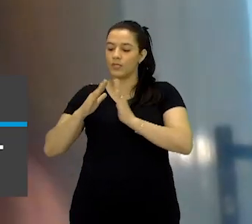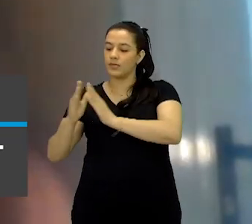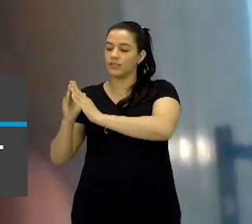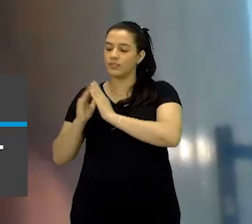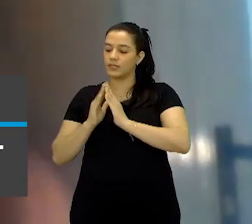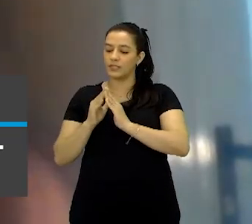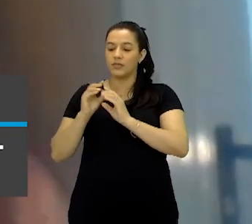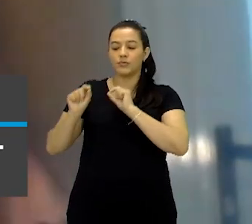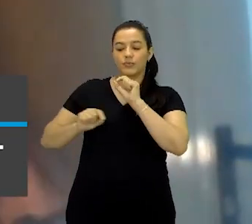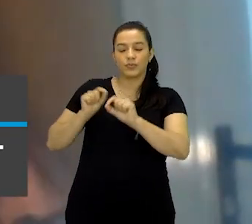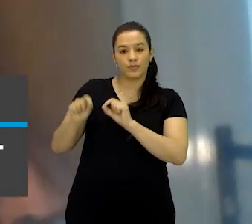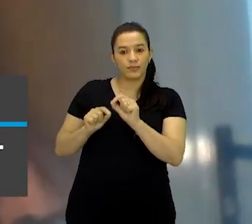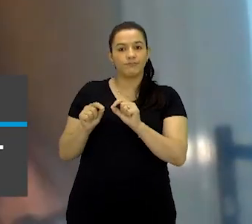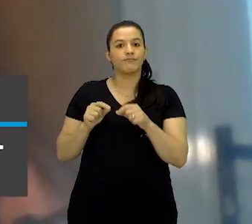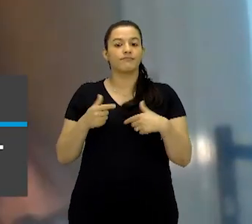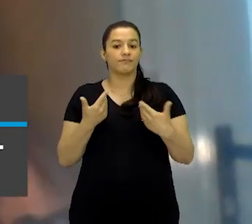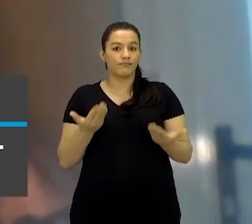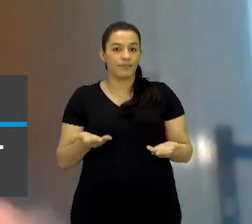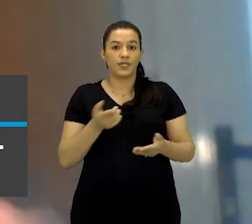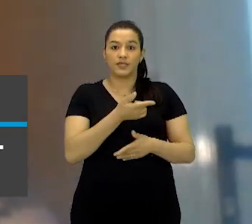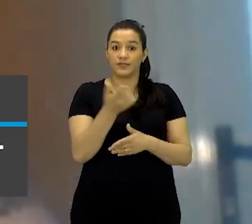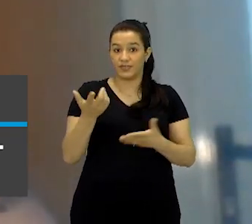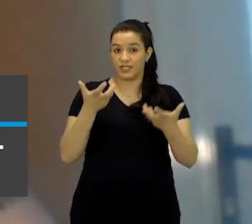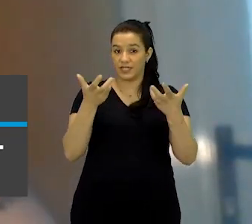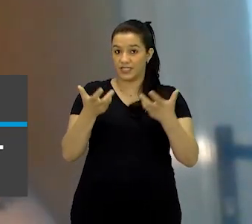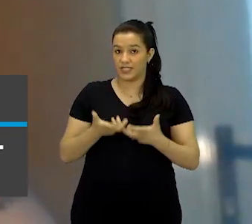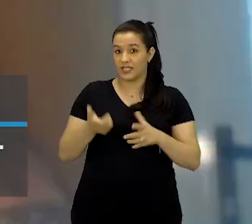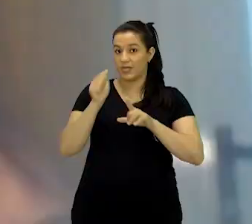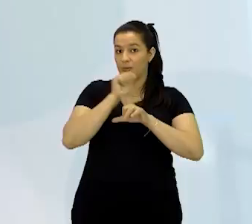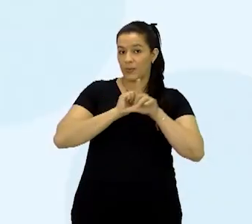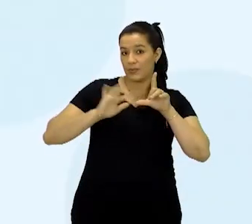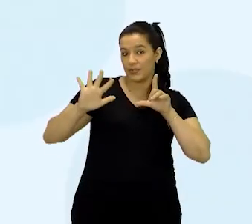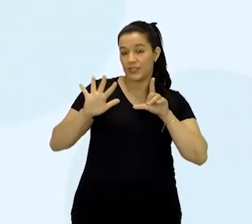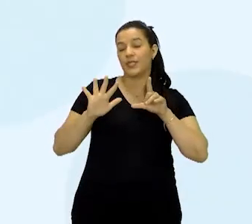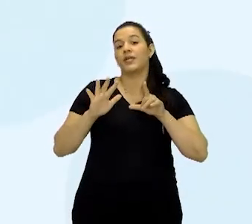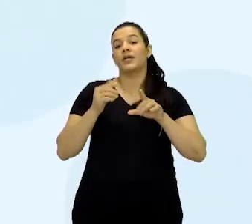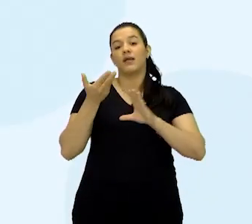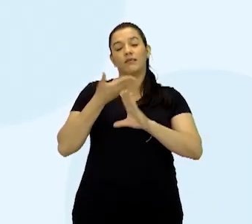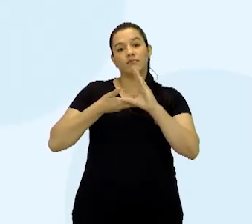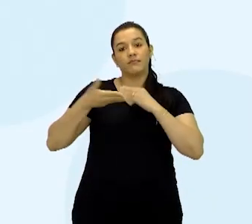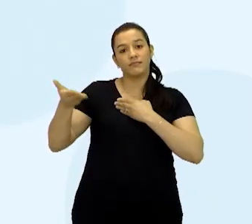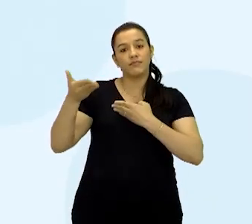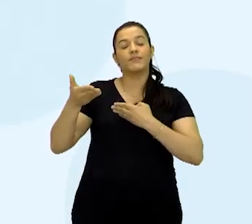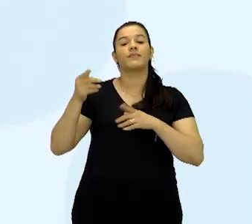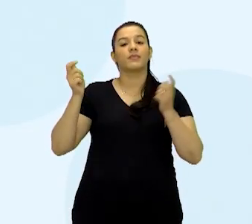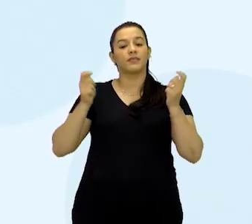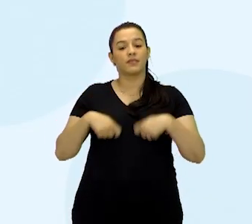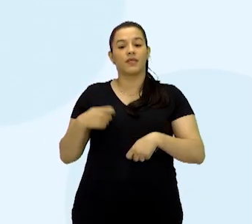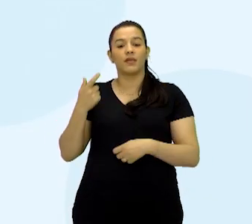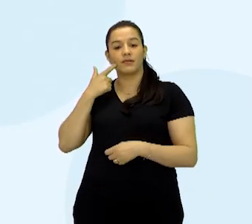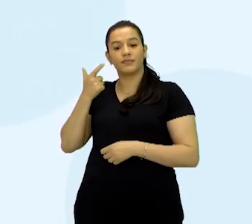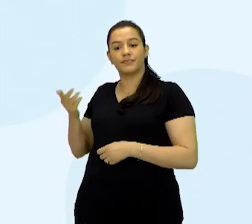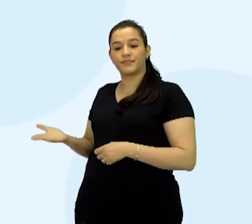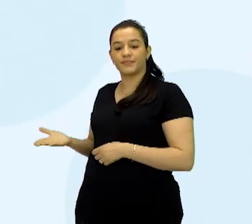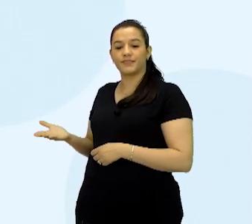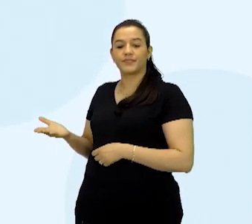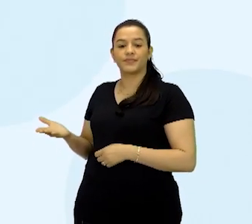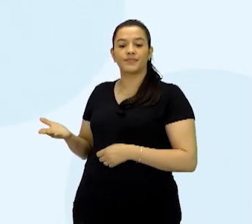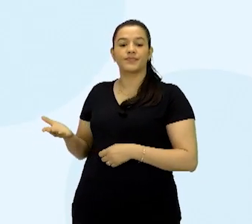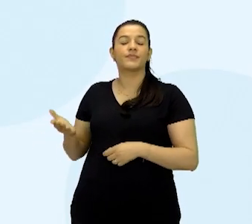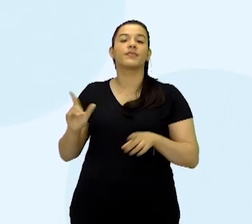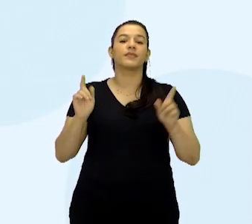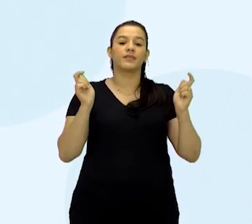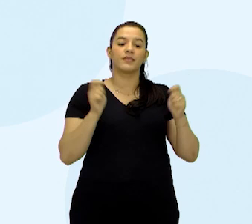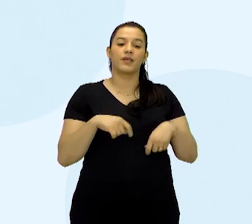né? E se você quiser compartilhar essa atividade com a gente nas redes sociais, eu e o